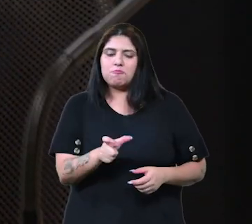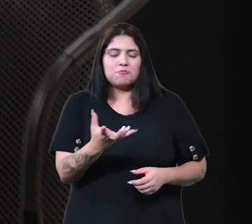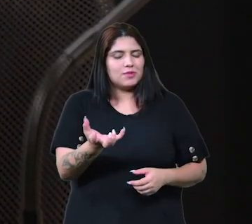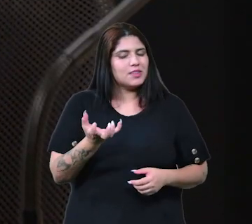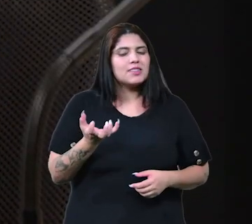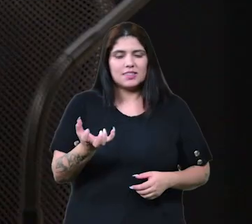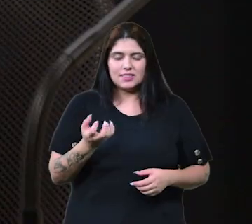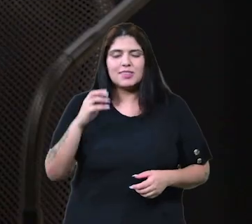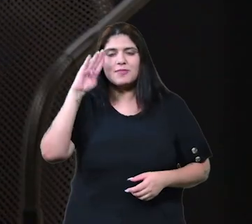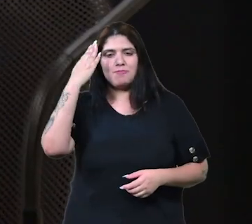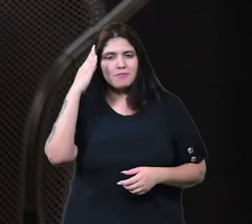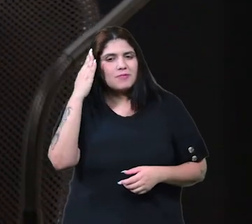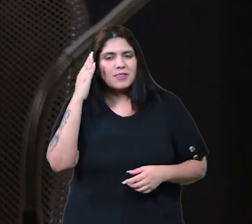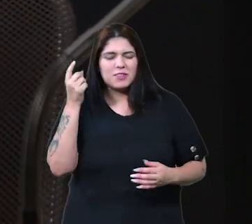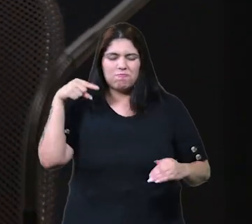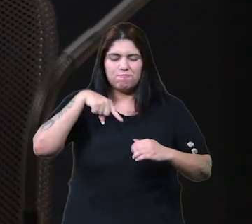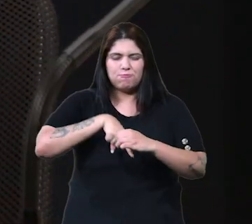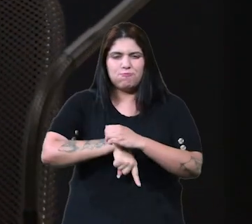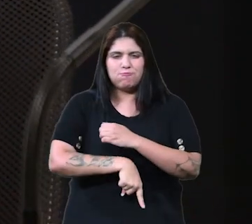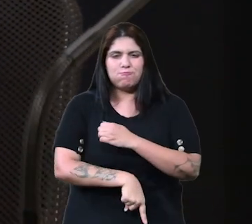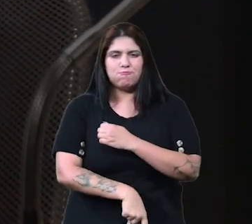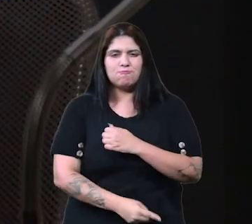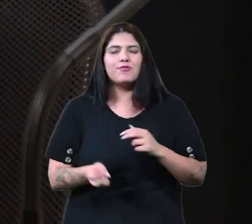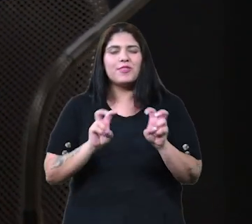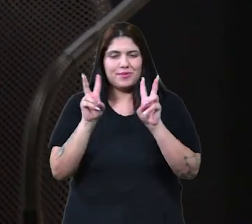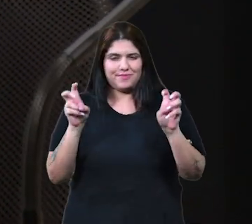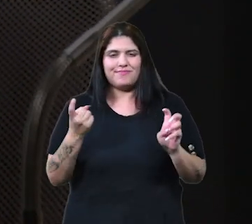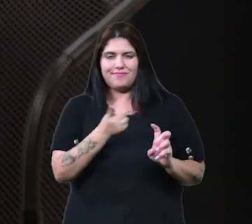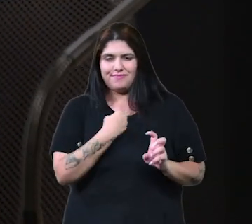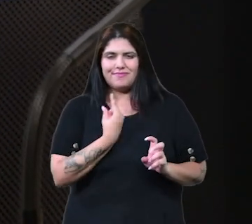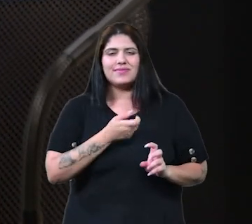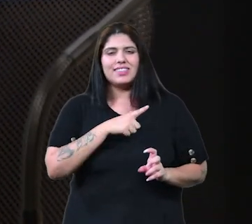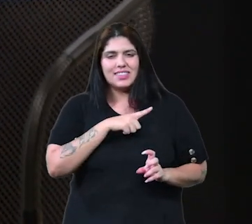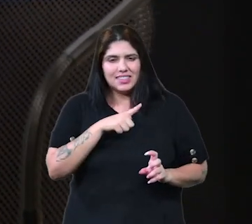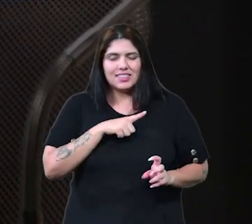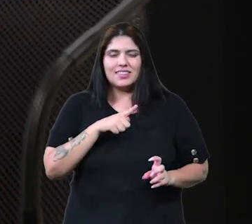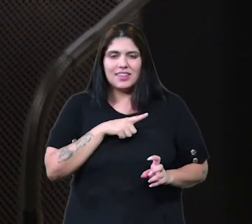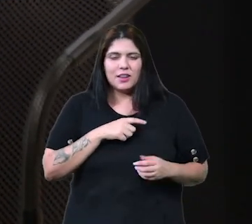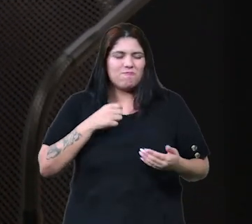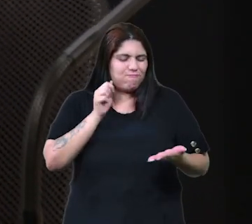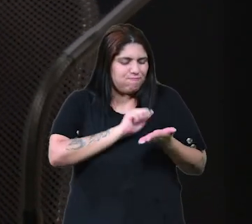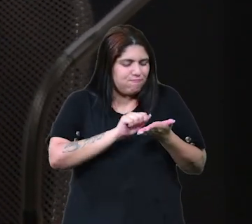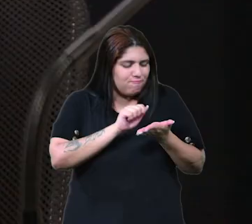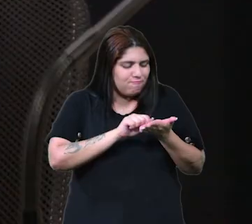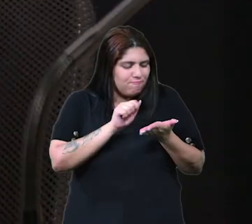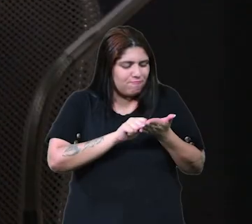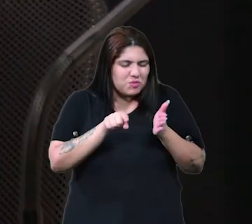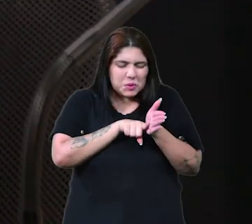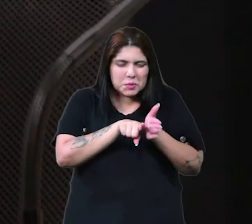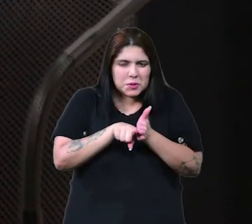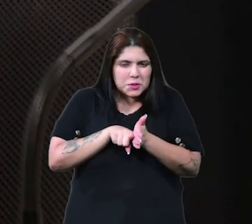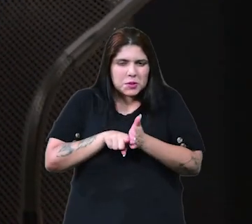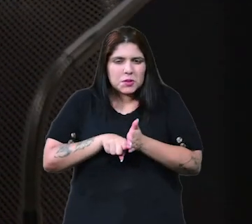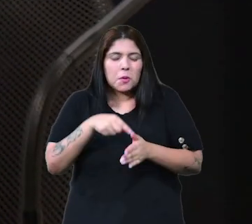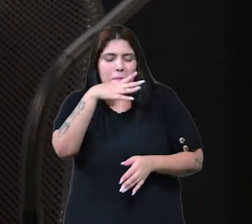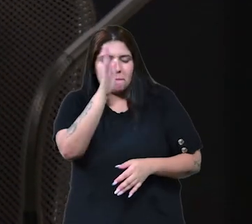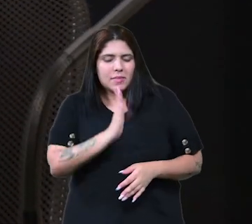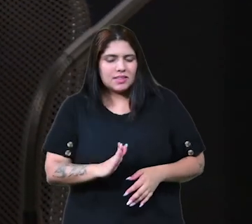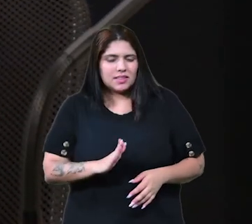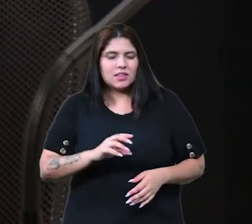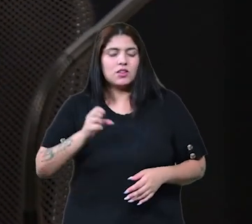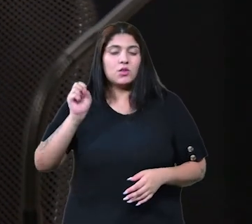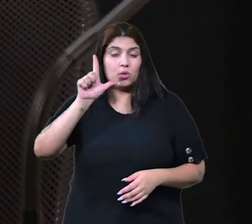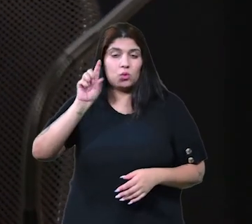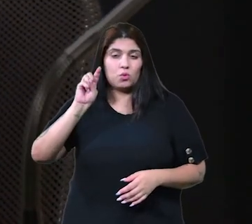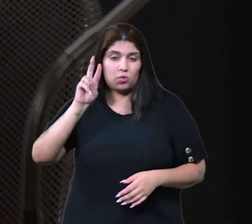um pouco mais sobre a temática, a gente tem um autor, né? Um pesquisador brasileiro, o Luiz Camargo, que é um